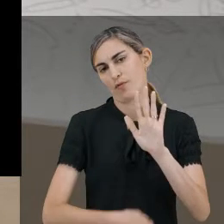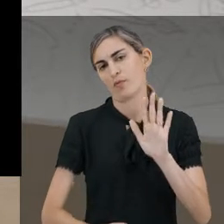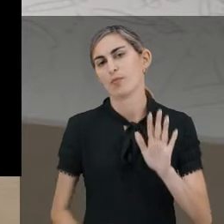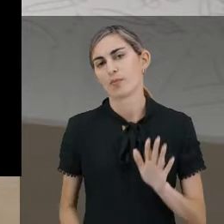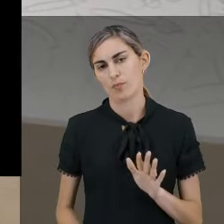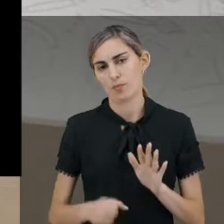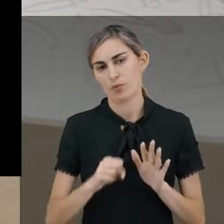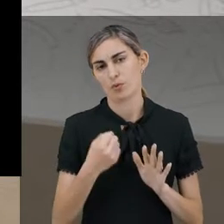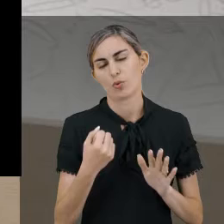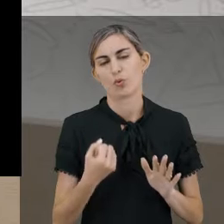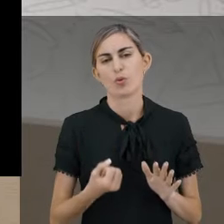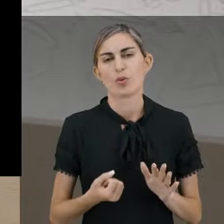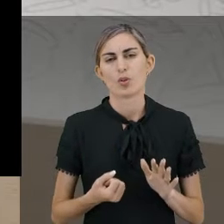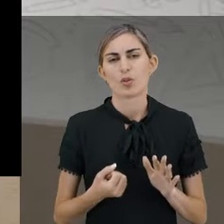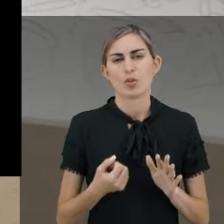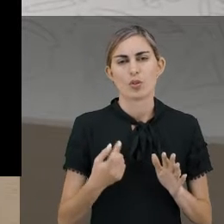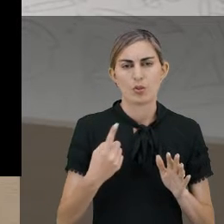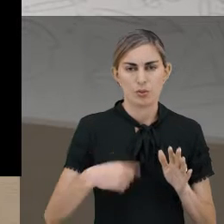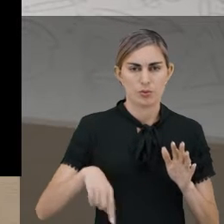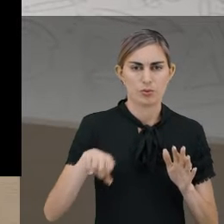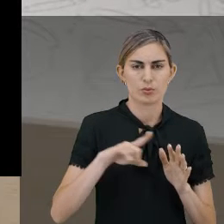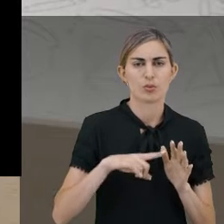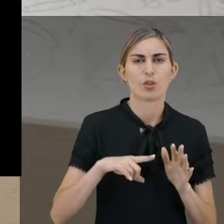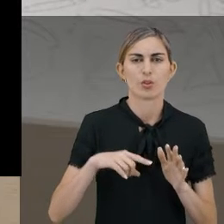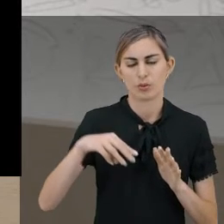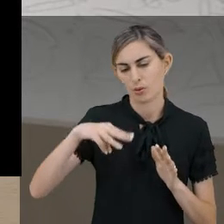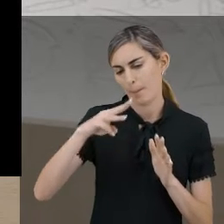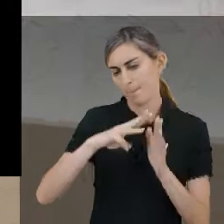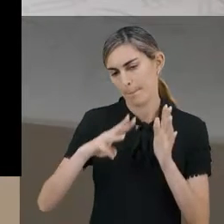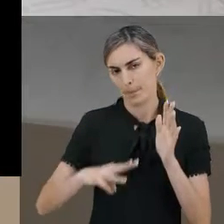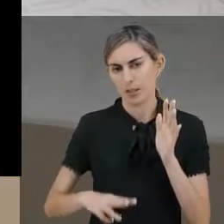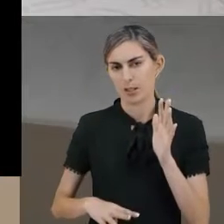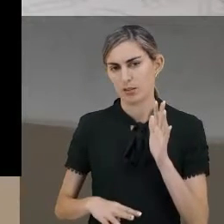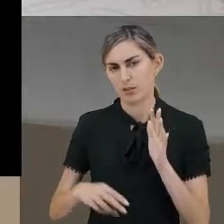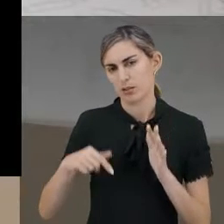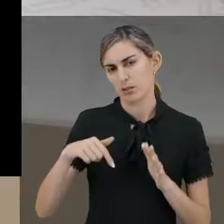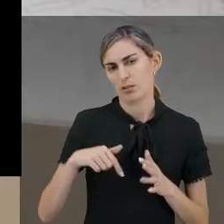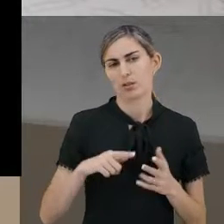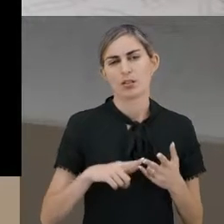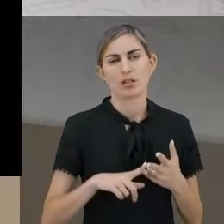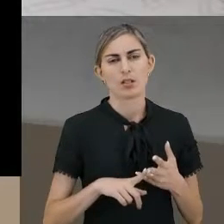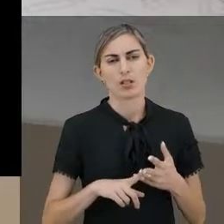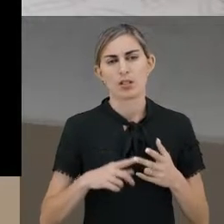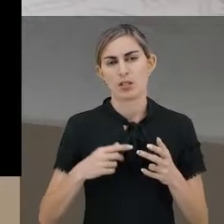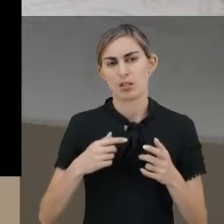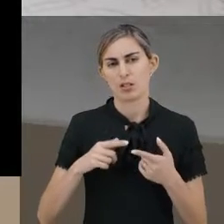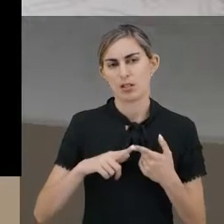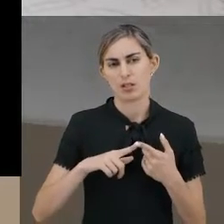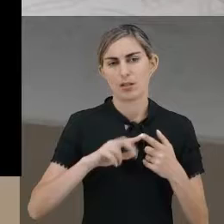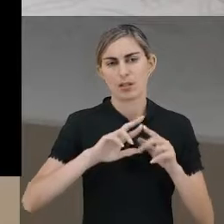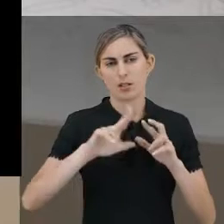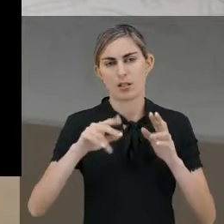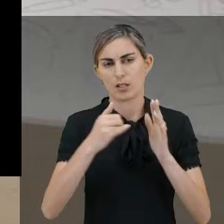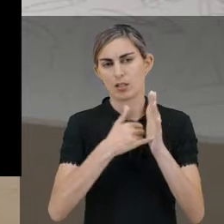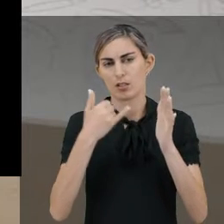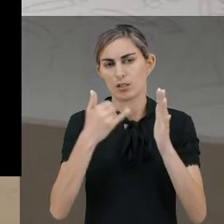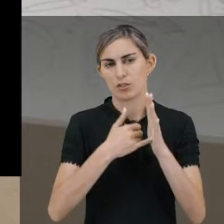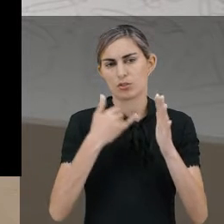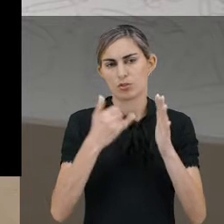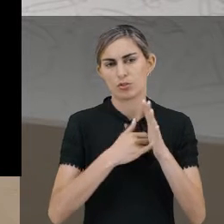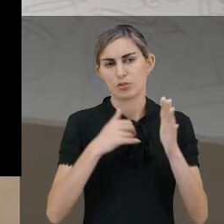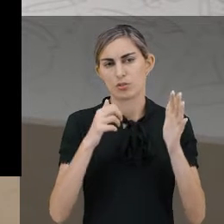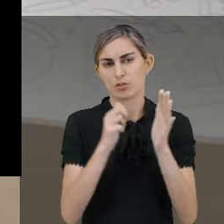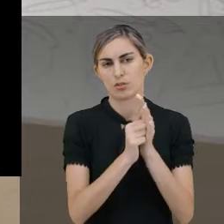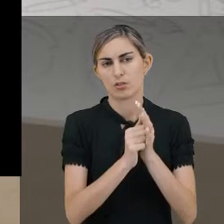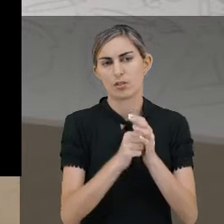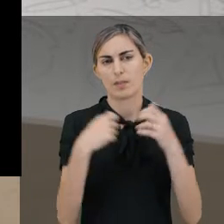formulário, ou seja, através do nosso método get ou post. Para cadastrarmos um